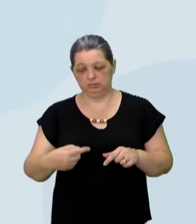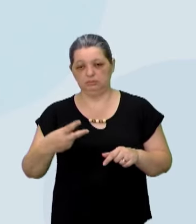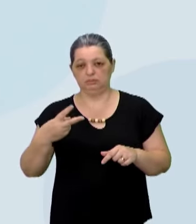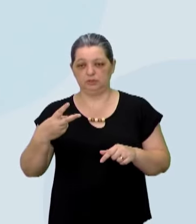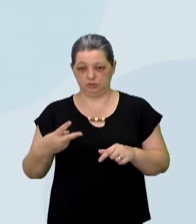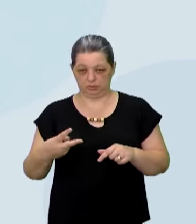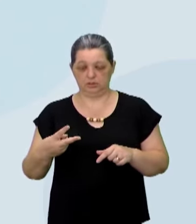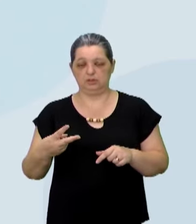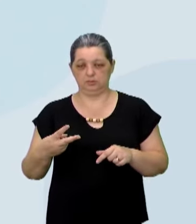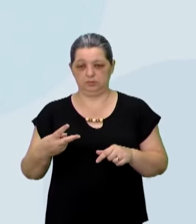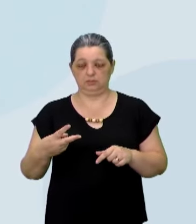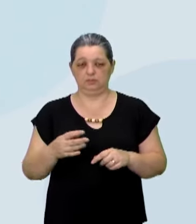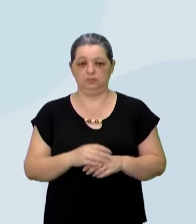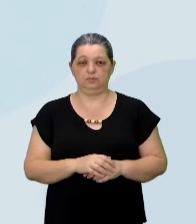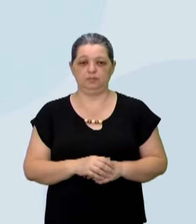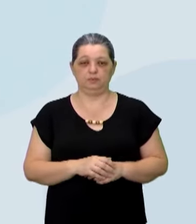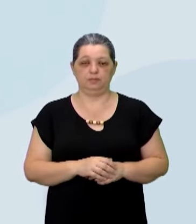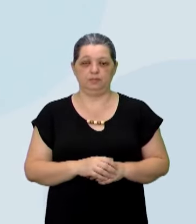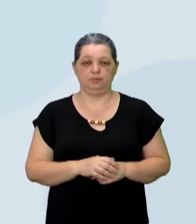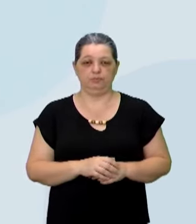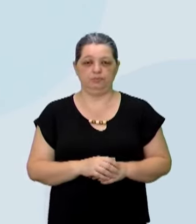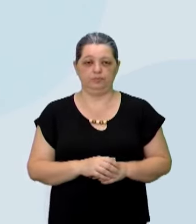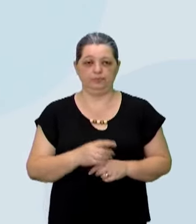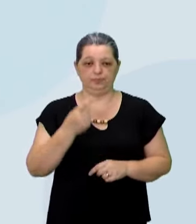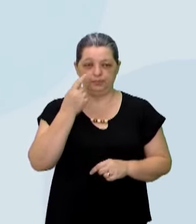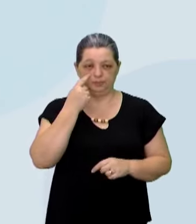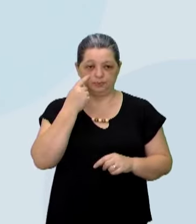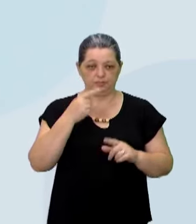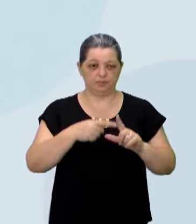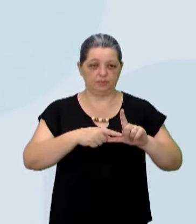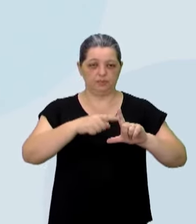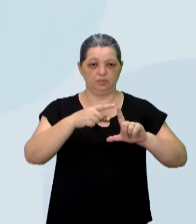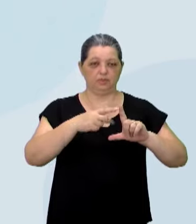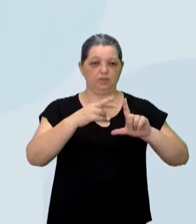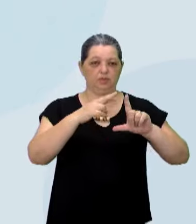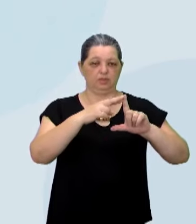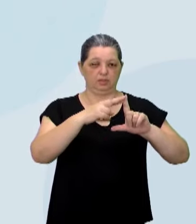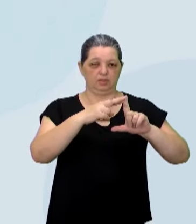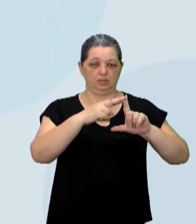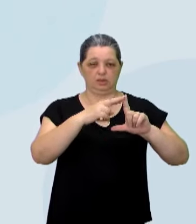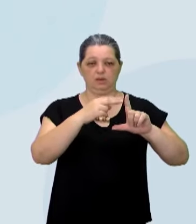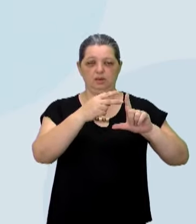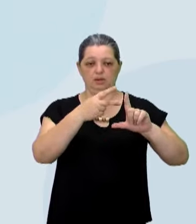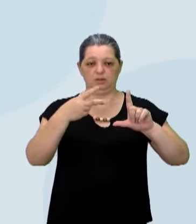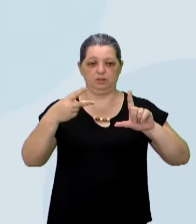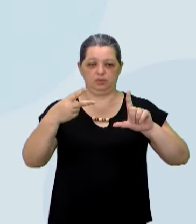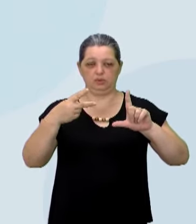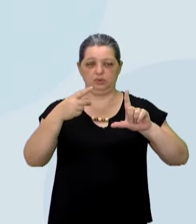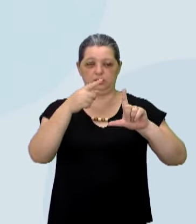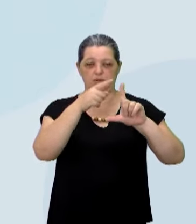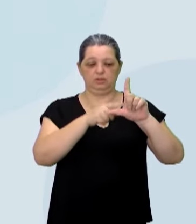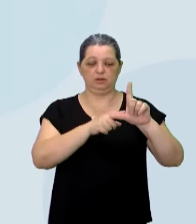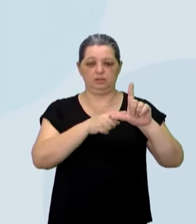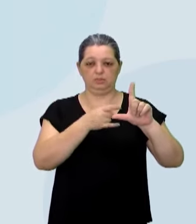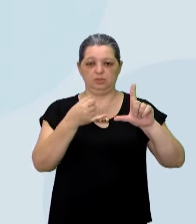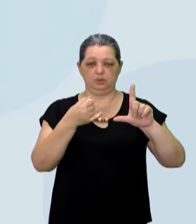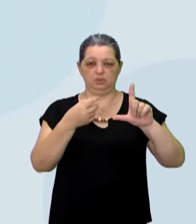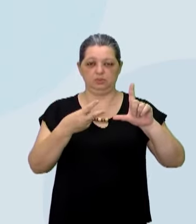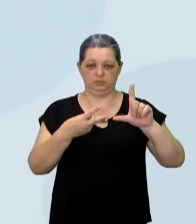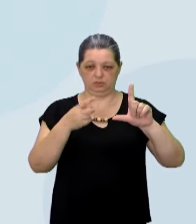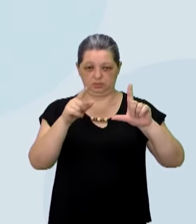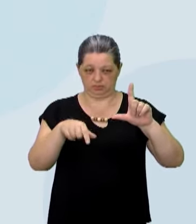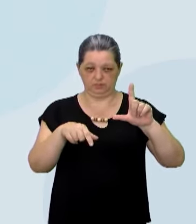2 da abscissa. Então, Coloca a este letrinha, ponto, coloca a letrinha do lado lá, o Rzinho, lá pra menos ficar 2 e bonito. R. Olha aí. Então, o R está nesta.